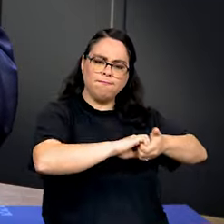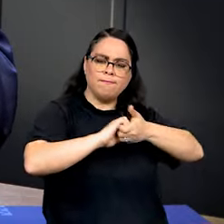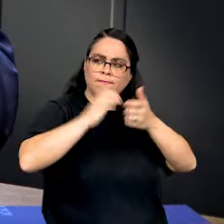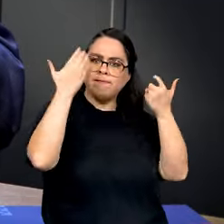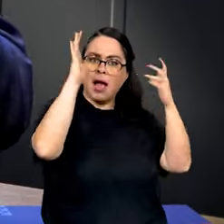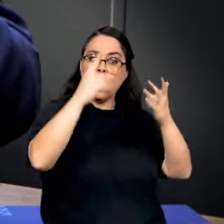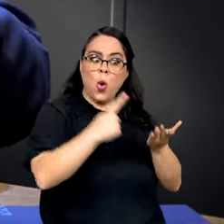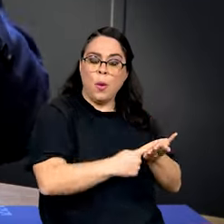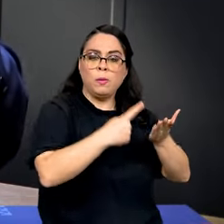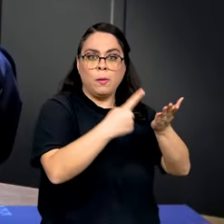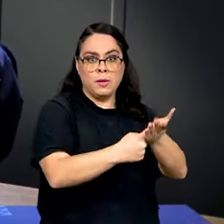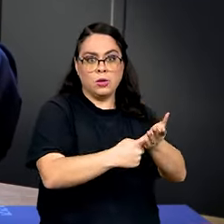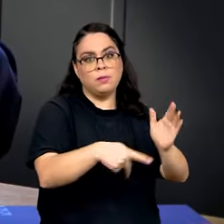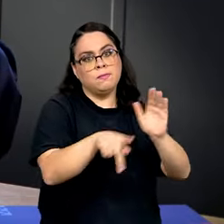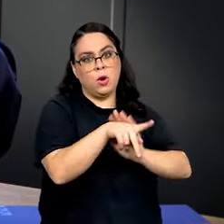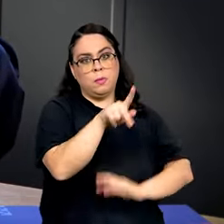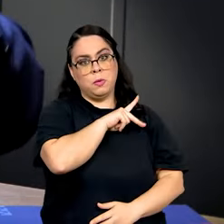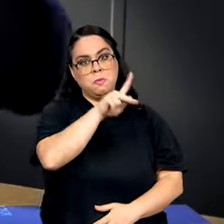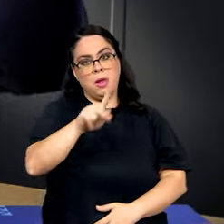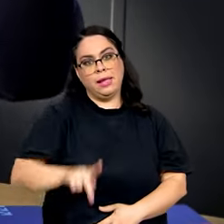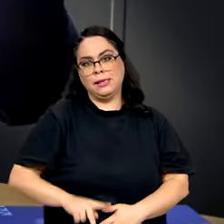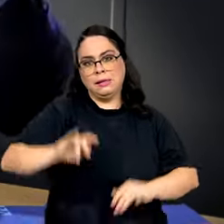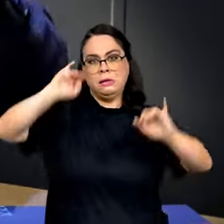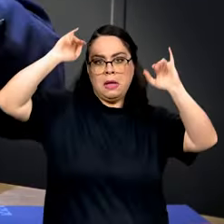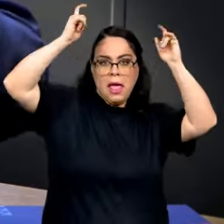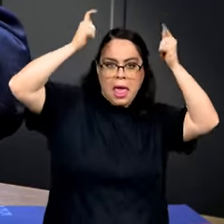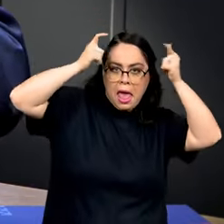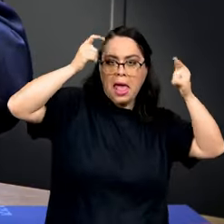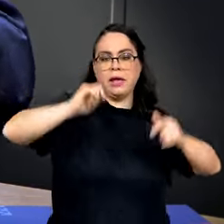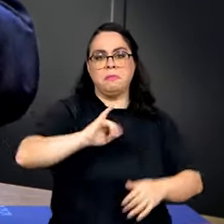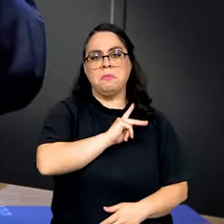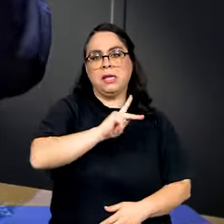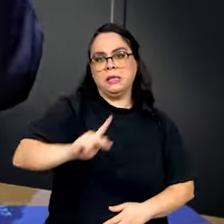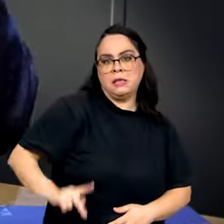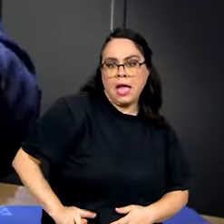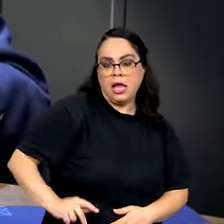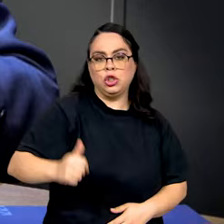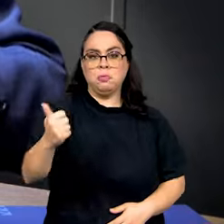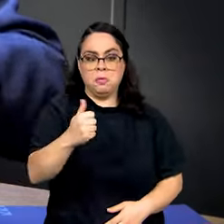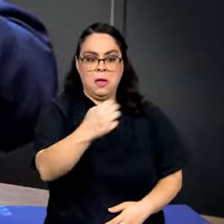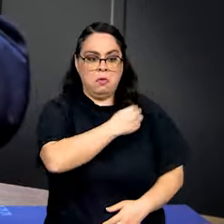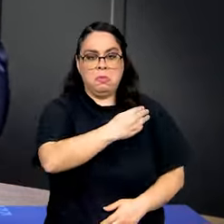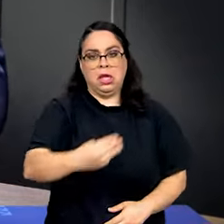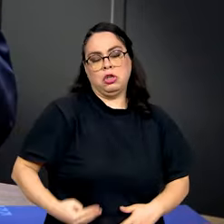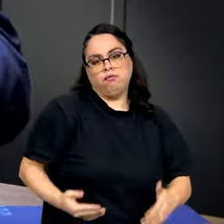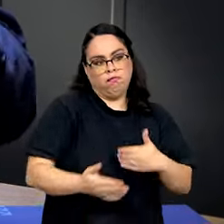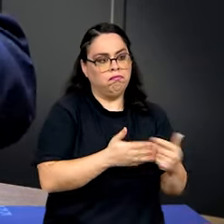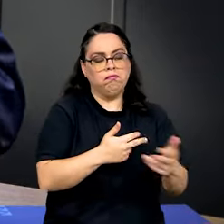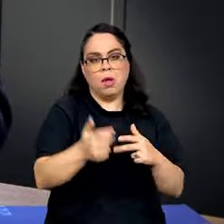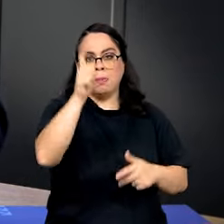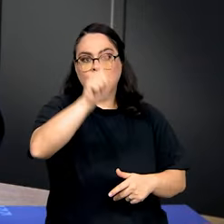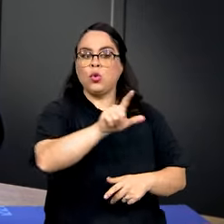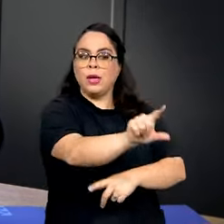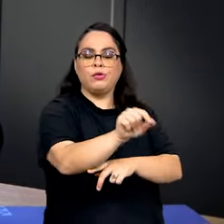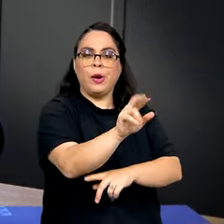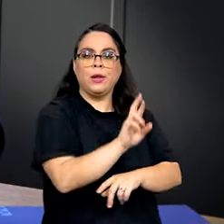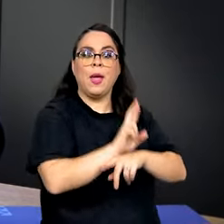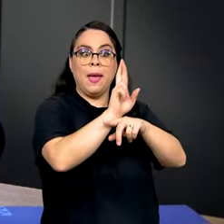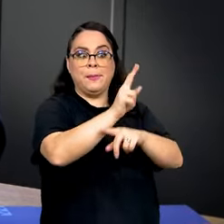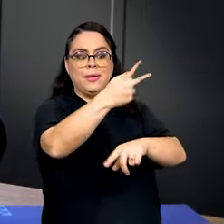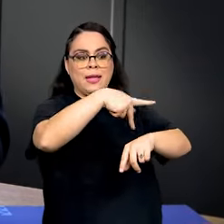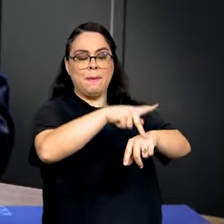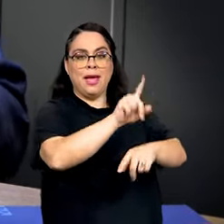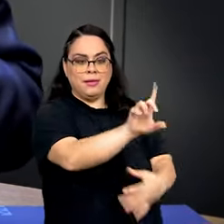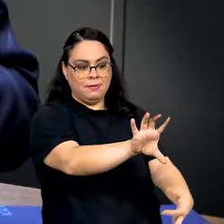termo de compromisso pelo chefe de estado o rei o Presidente o primeiro-ministro quem representar o